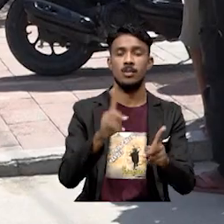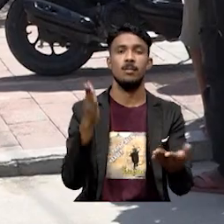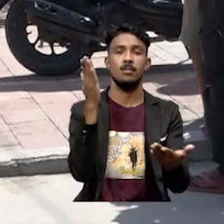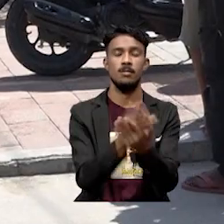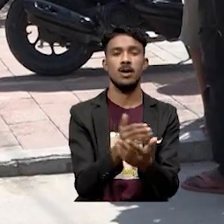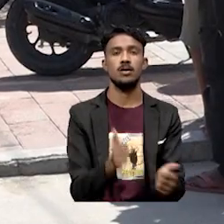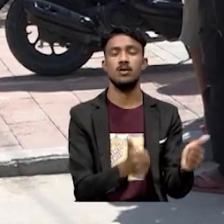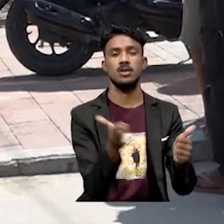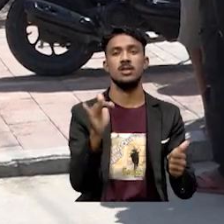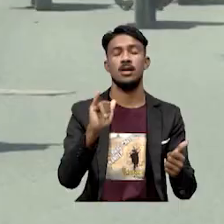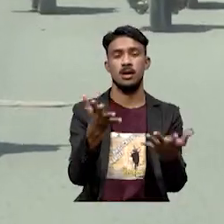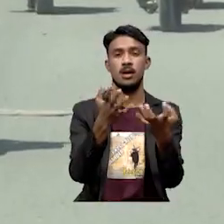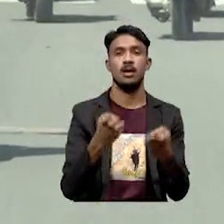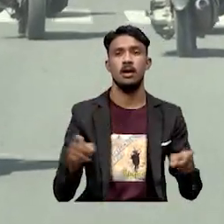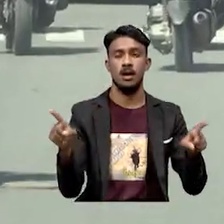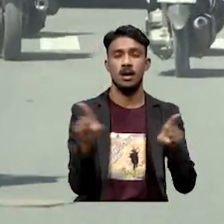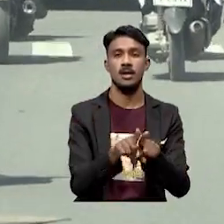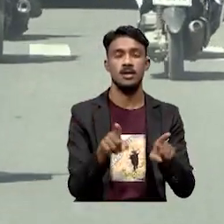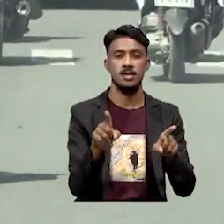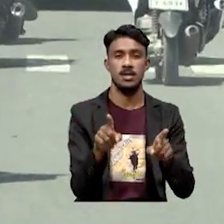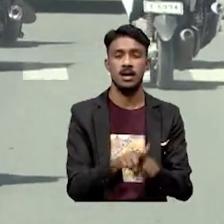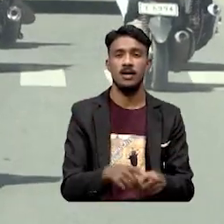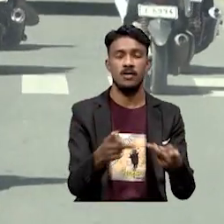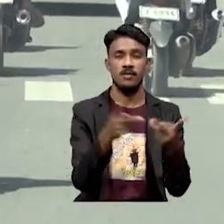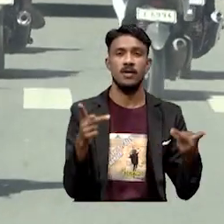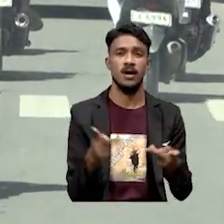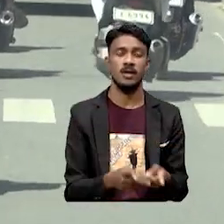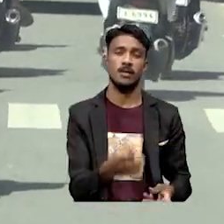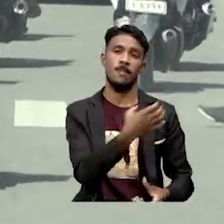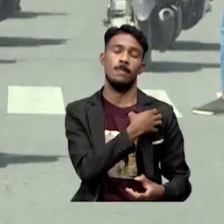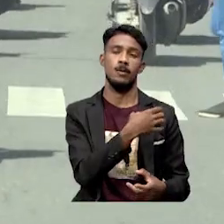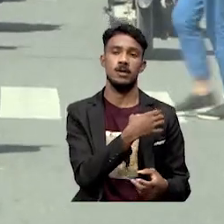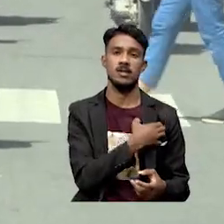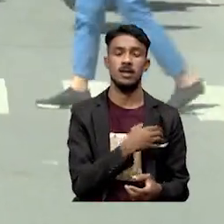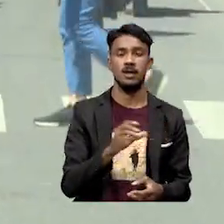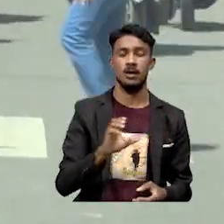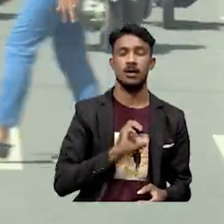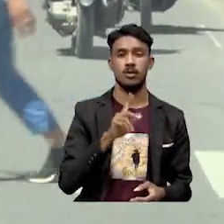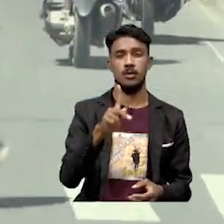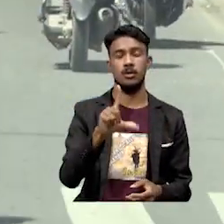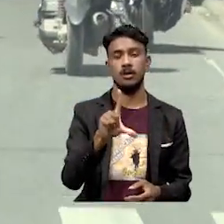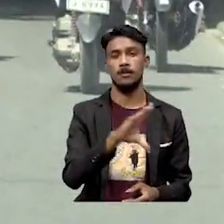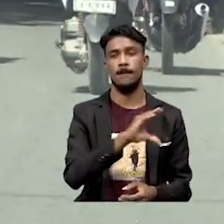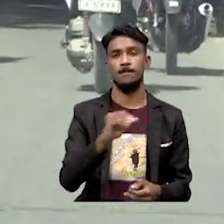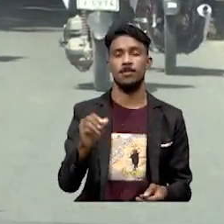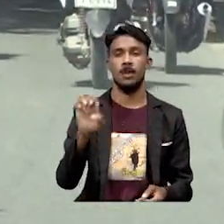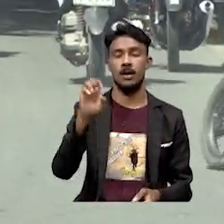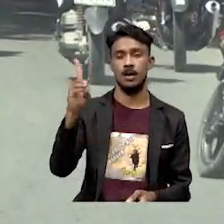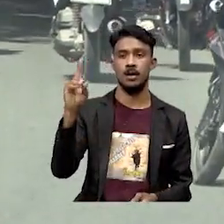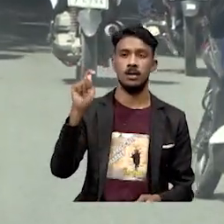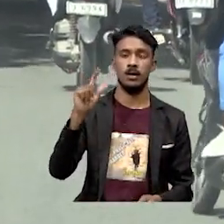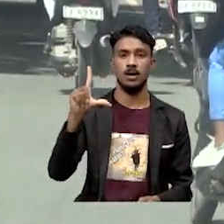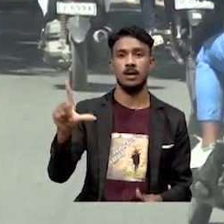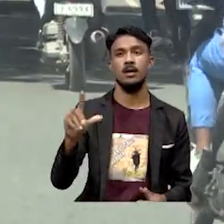hakarak. Hanessa em área quartel geral pentele kaikoli, toi área detail ninian. E durante nene